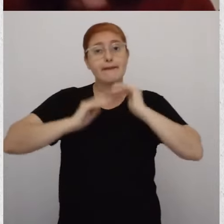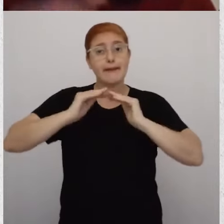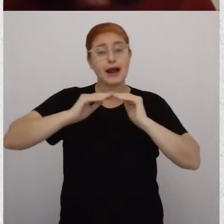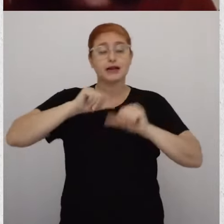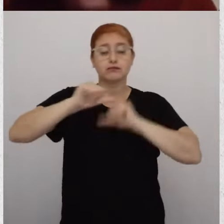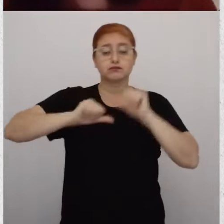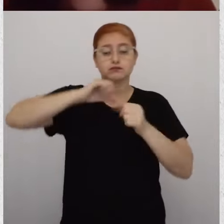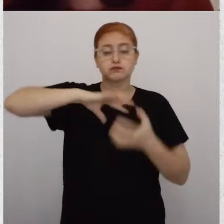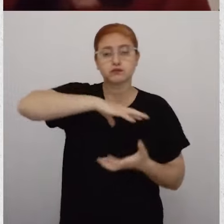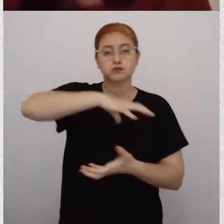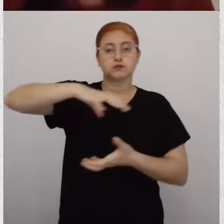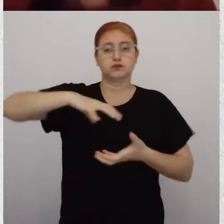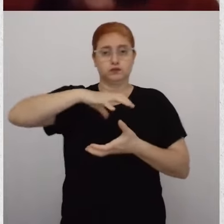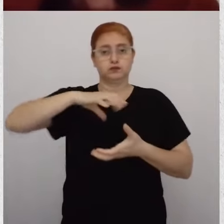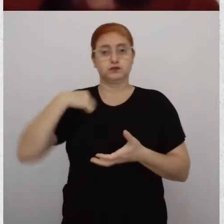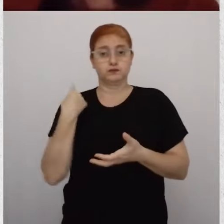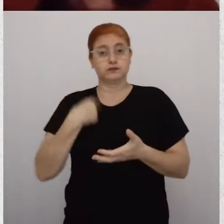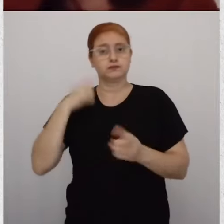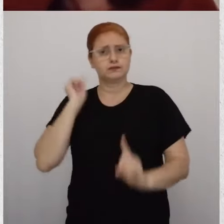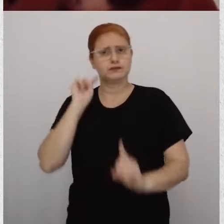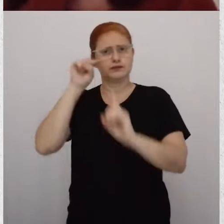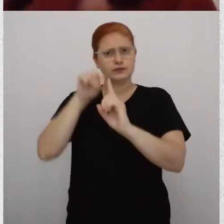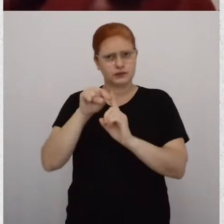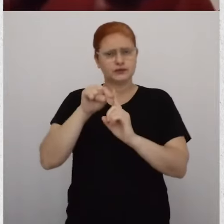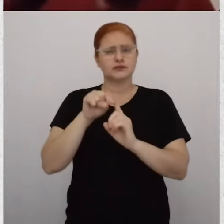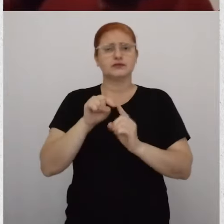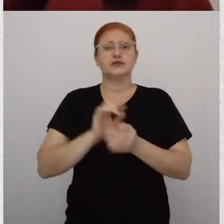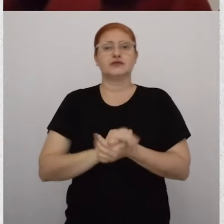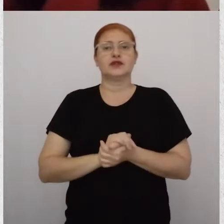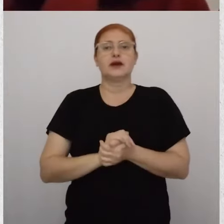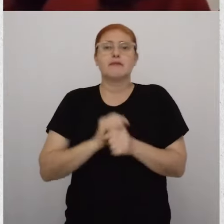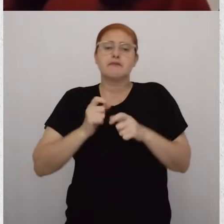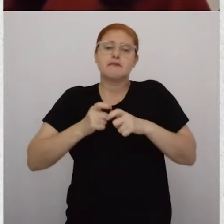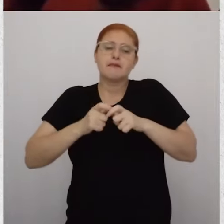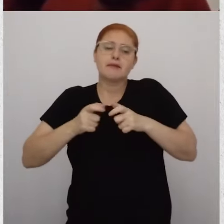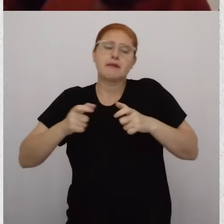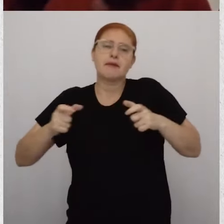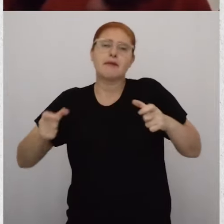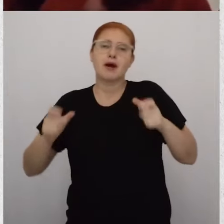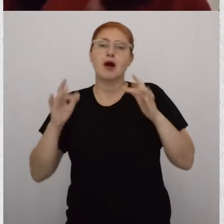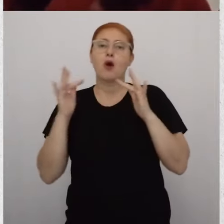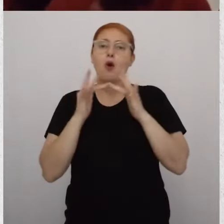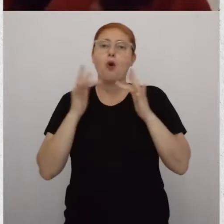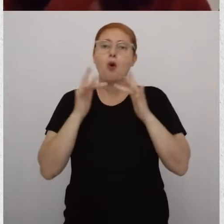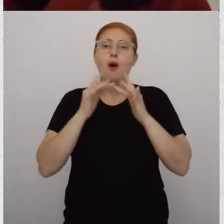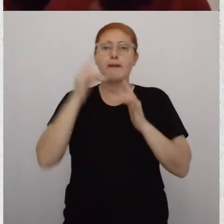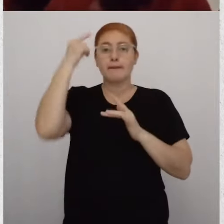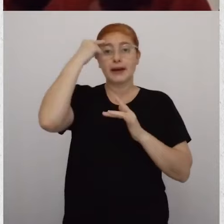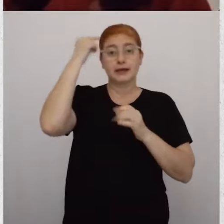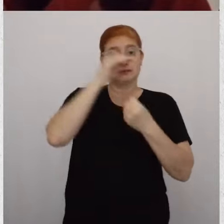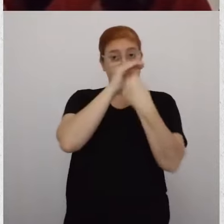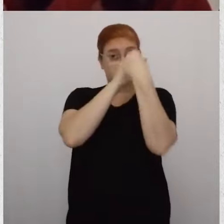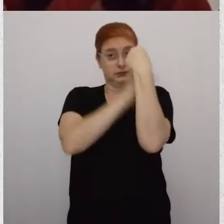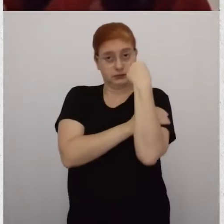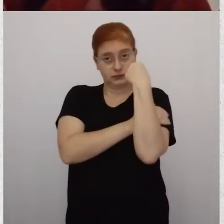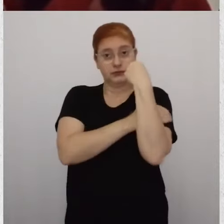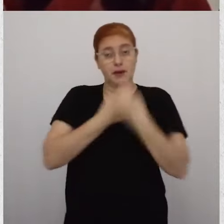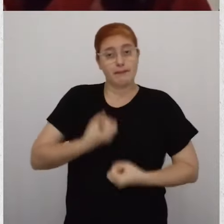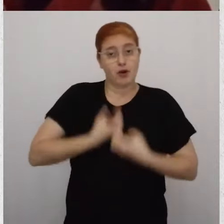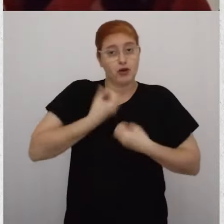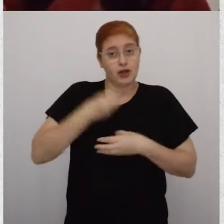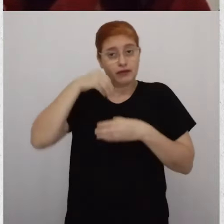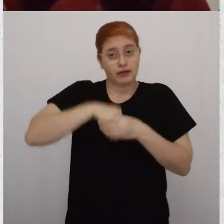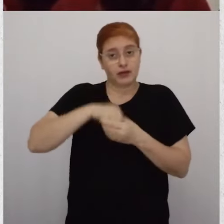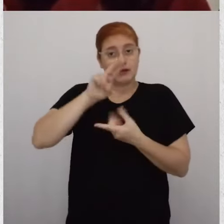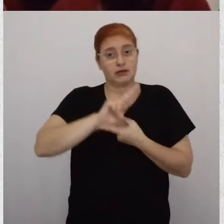mundo. Então, o nosso objetivo é exatamente esse, aumentar o contato entre o pensamento feminista produzido na